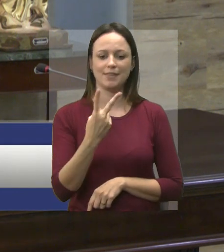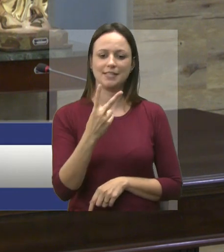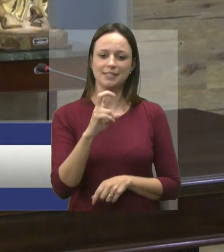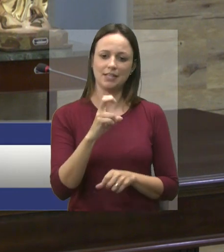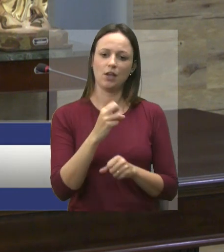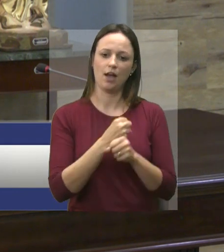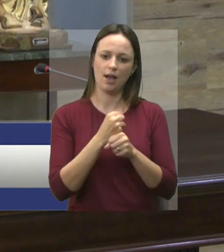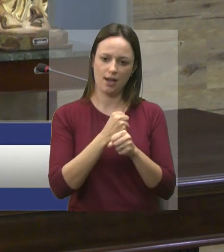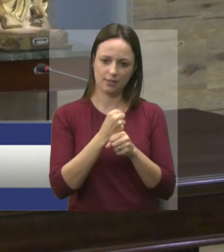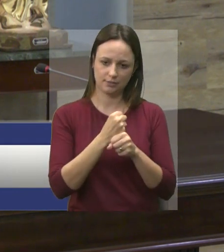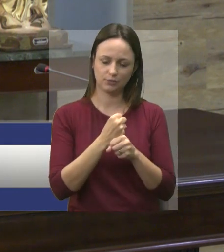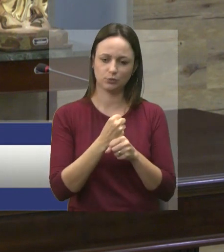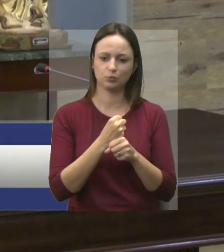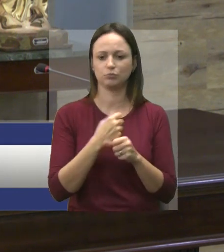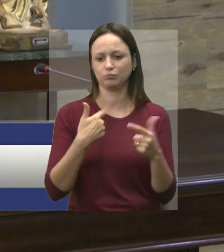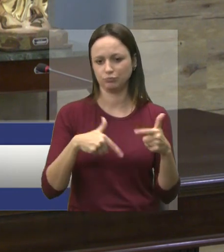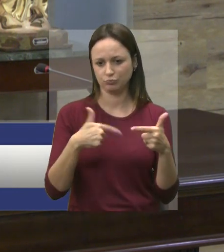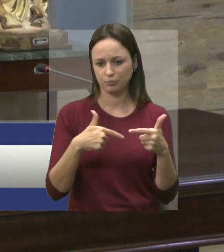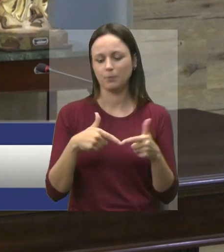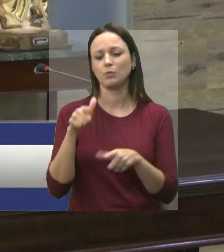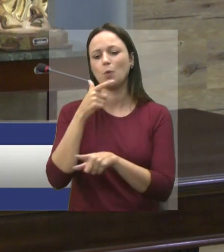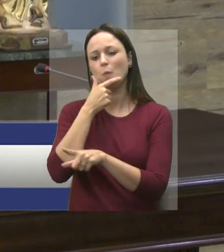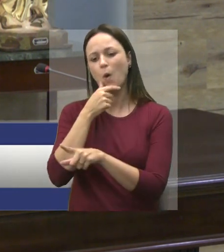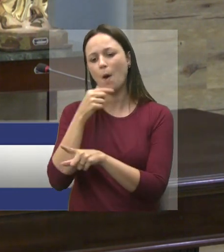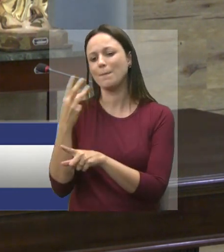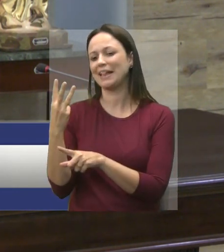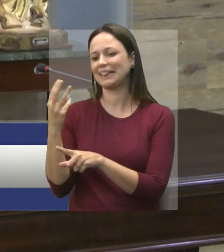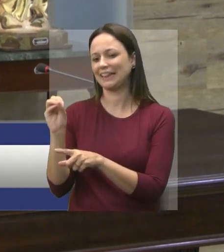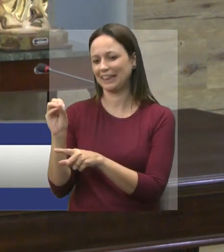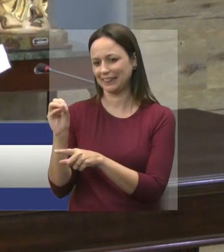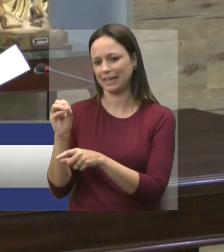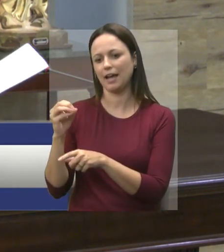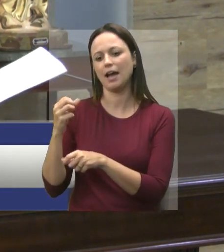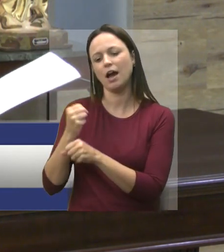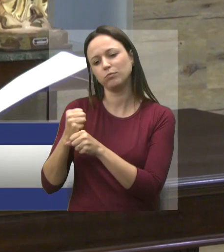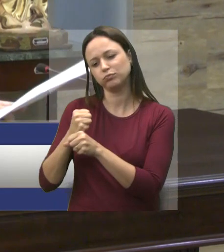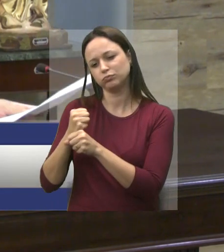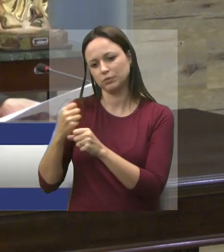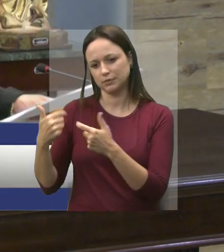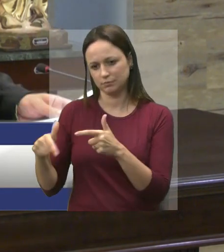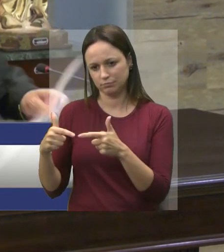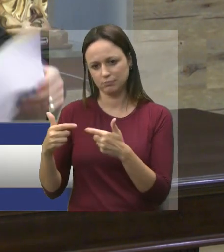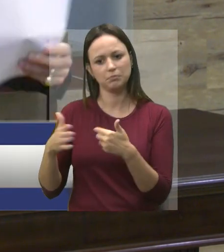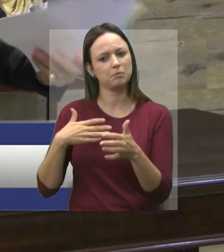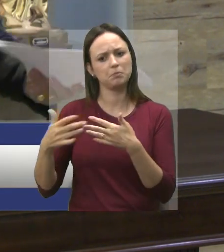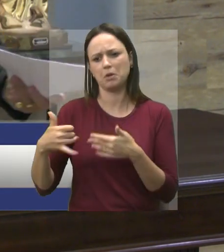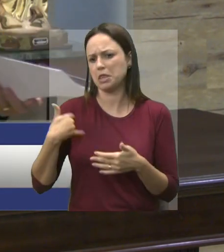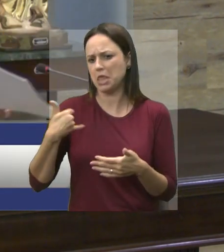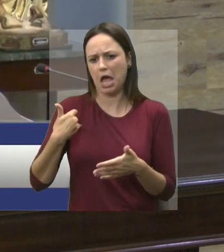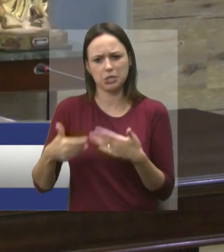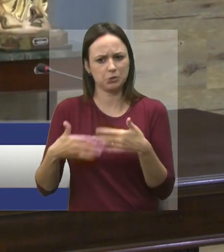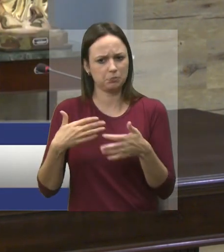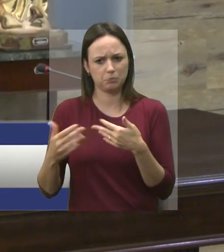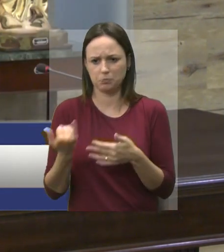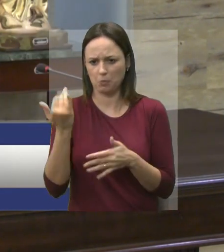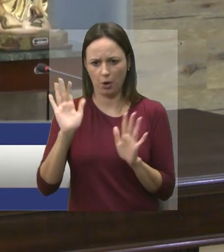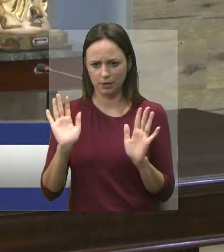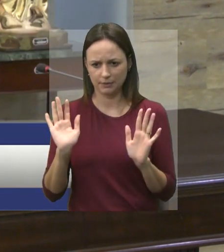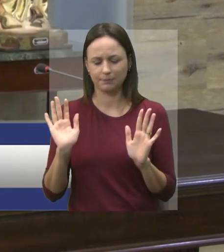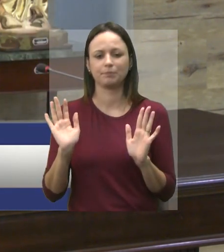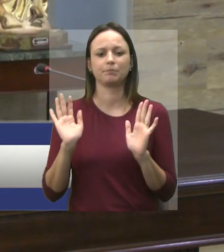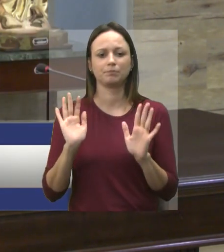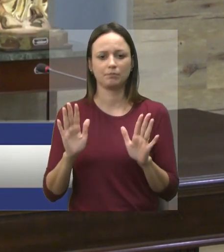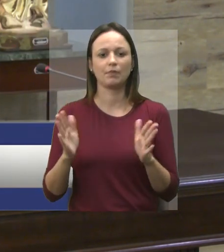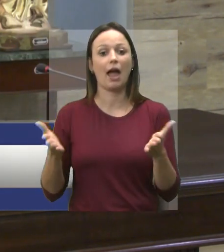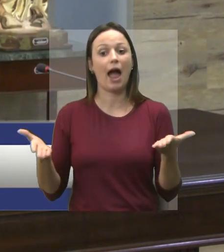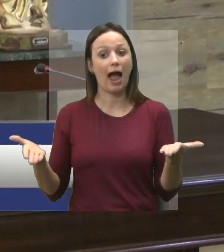os homens aos 30, independente da idade. Hoje também vai se